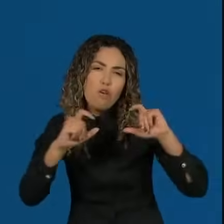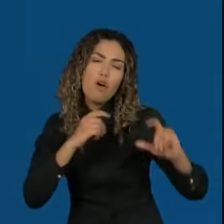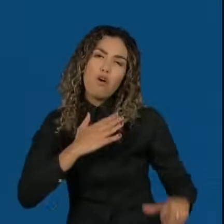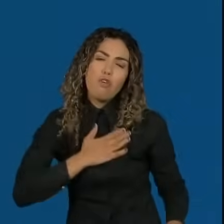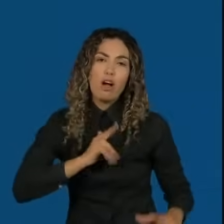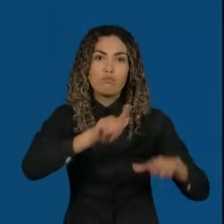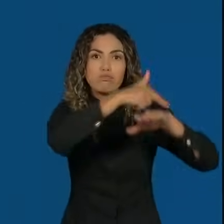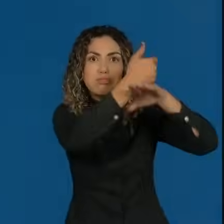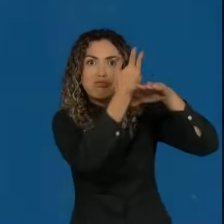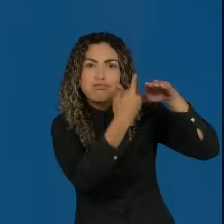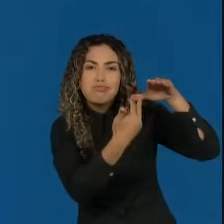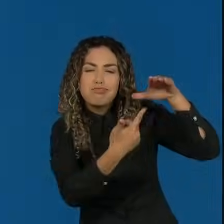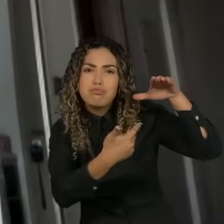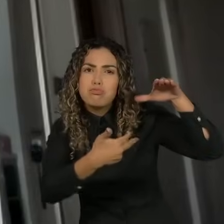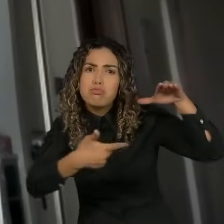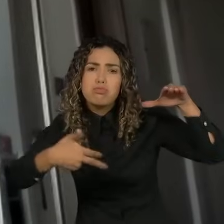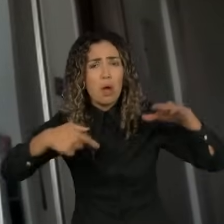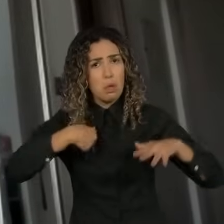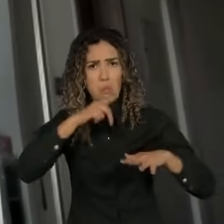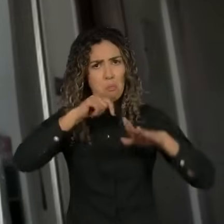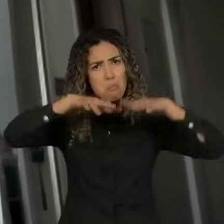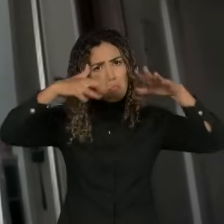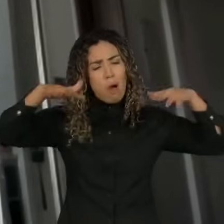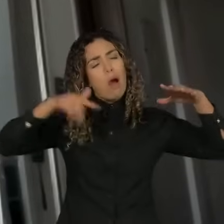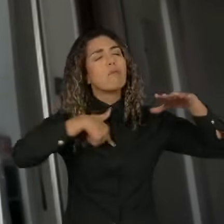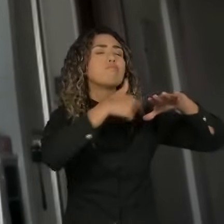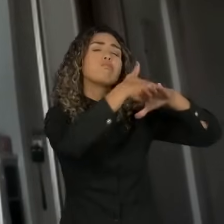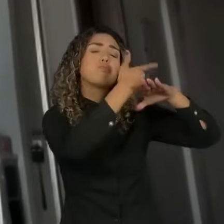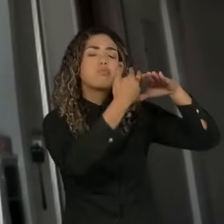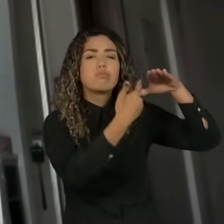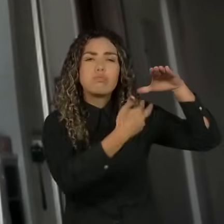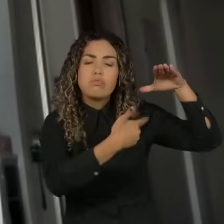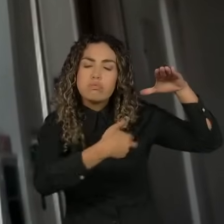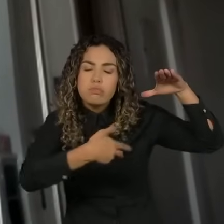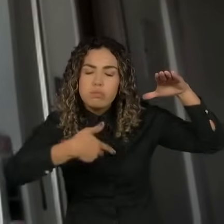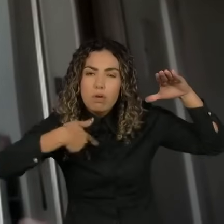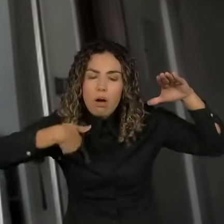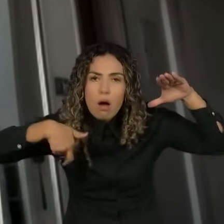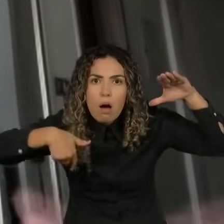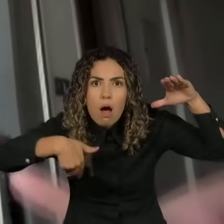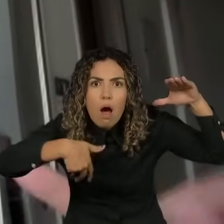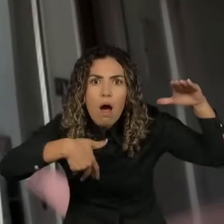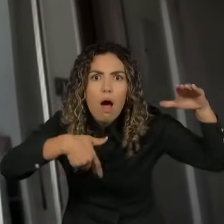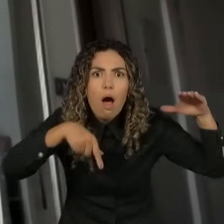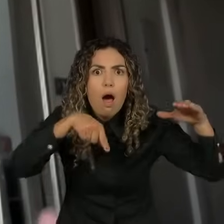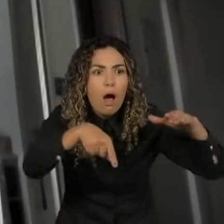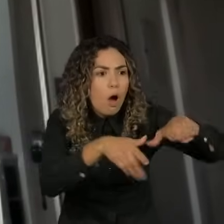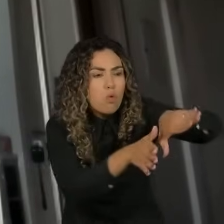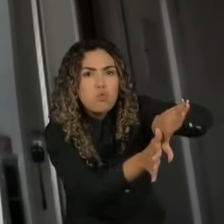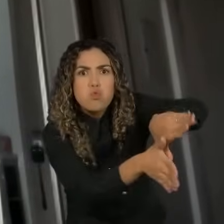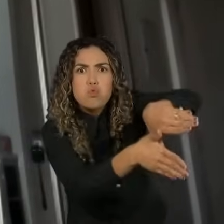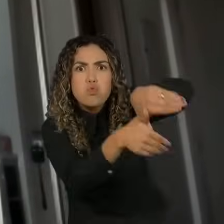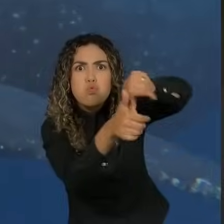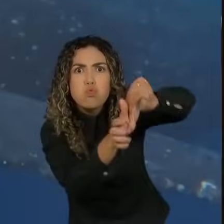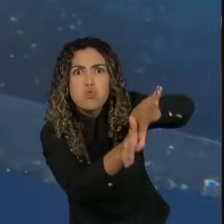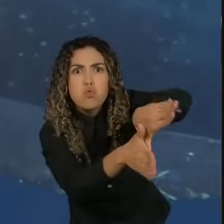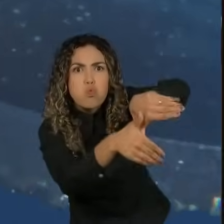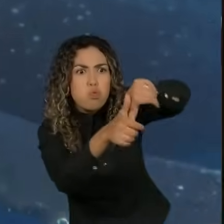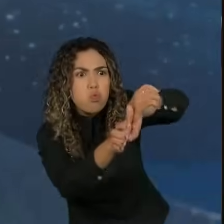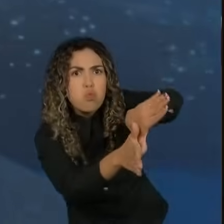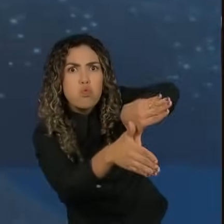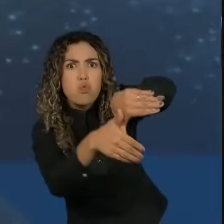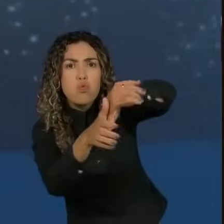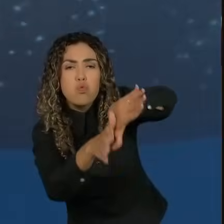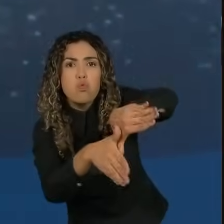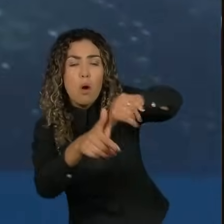sozinha, entrando no mar, quando eu olhei embaixo d'água, era uma mãe jubarte com o seu filhote jubarte. Então,